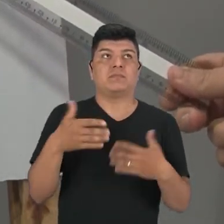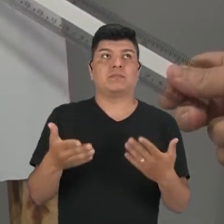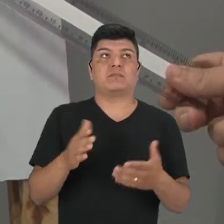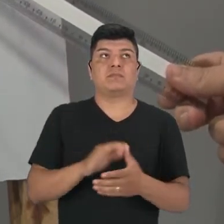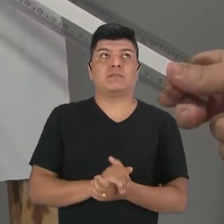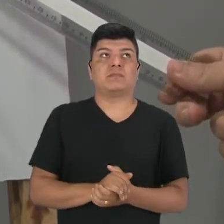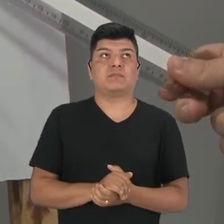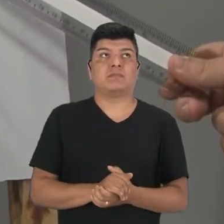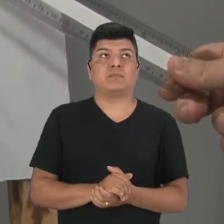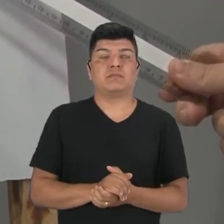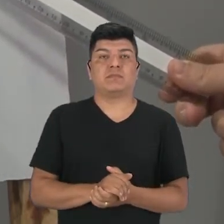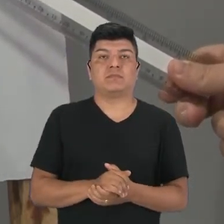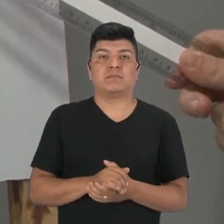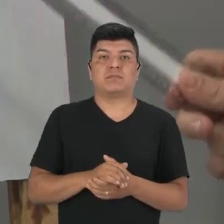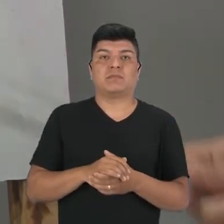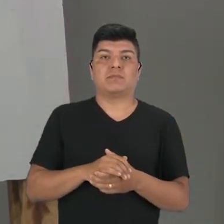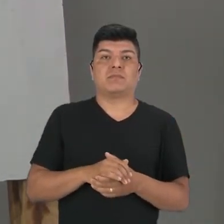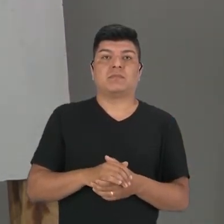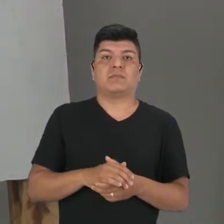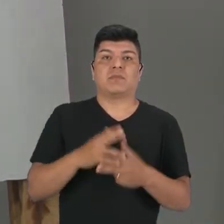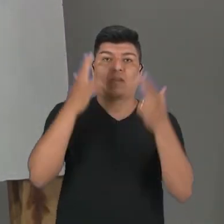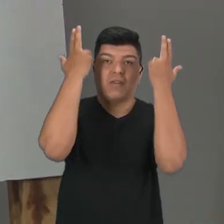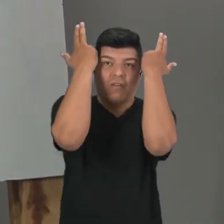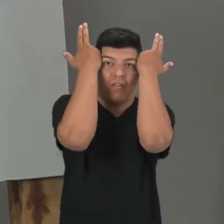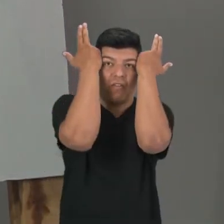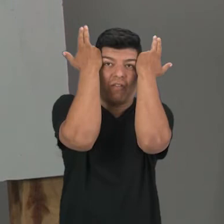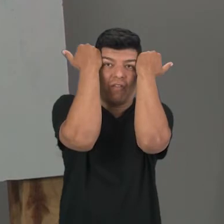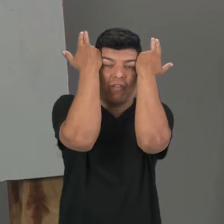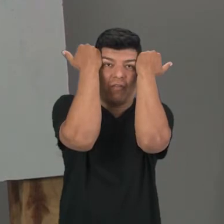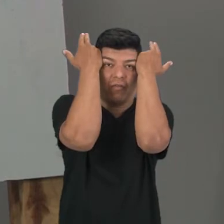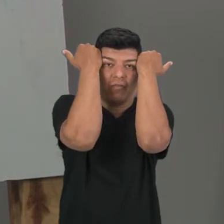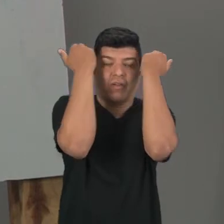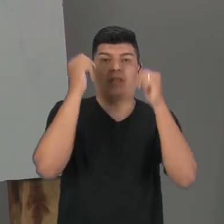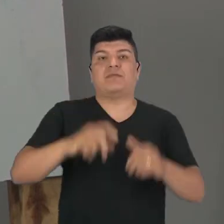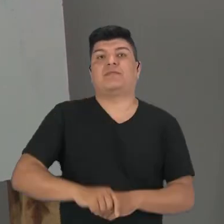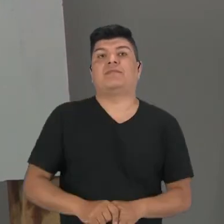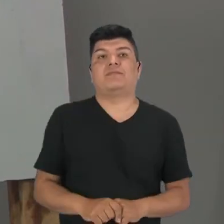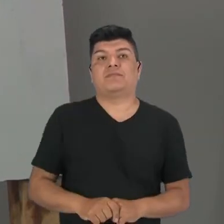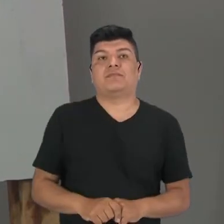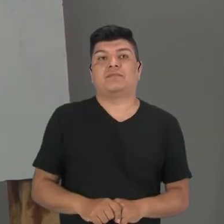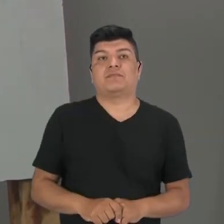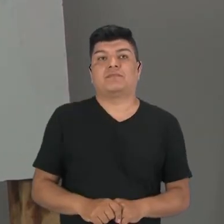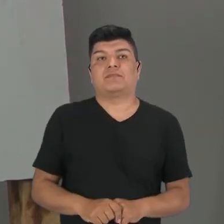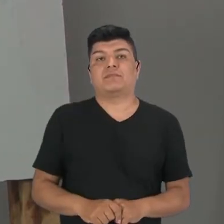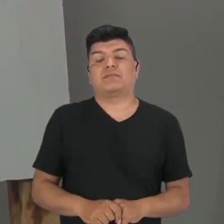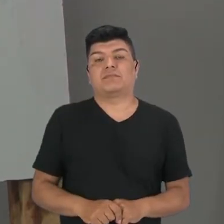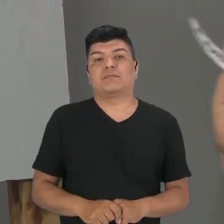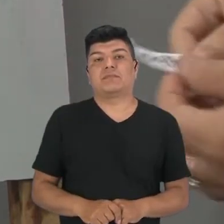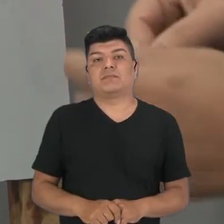o coelho o coelho entra na classificação 2